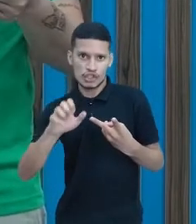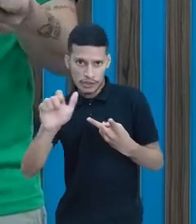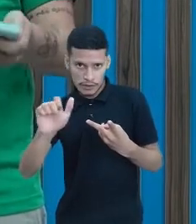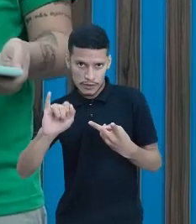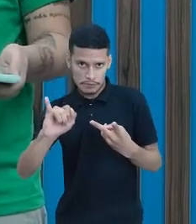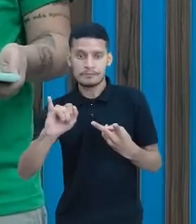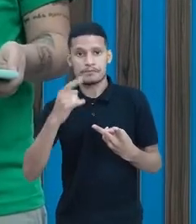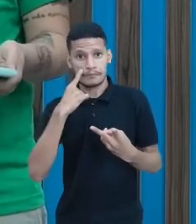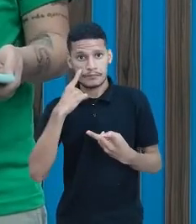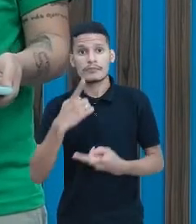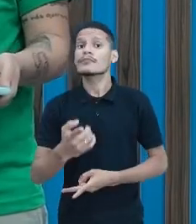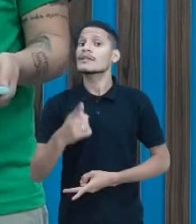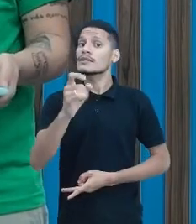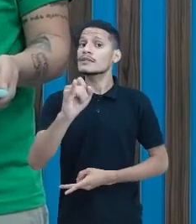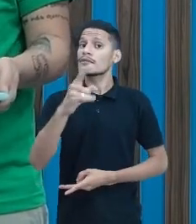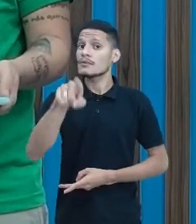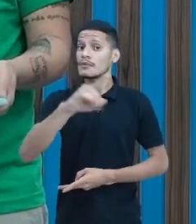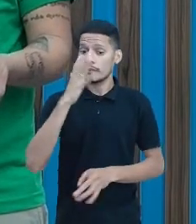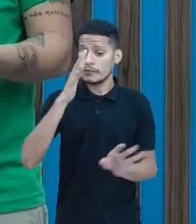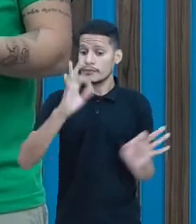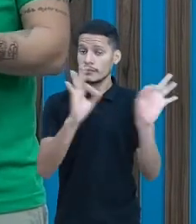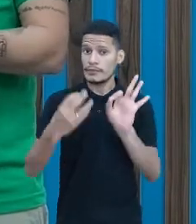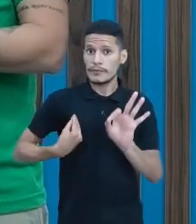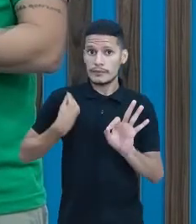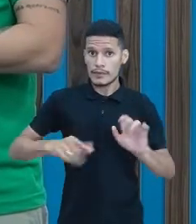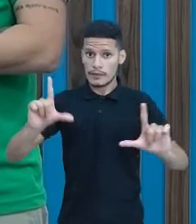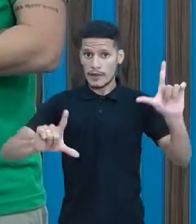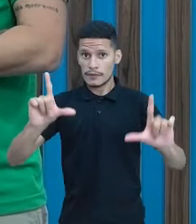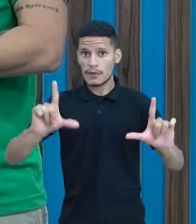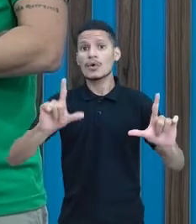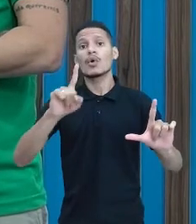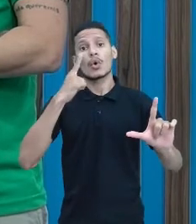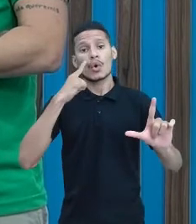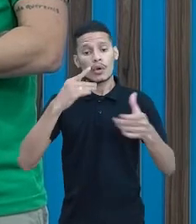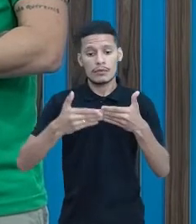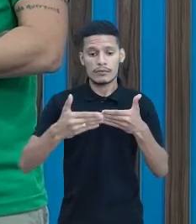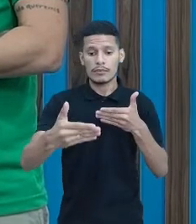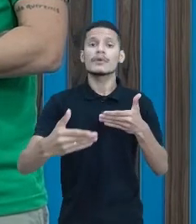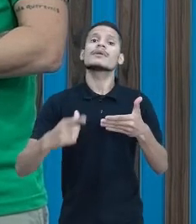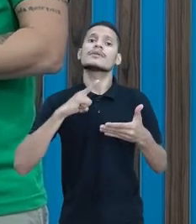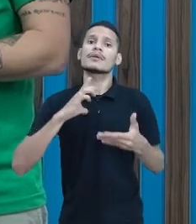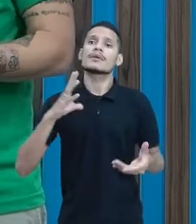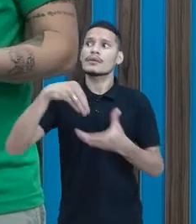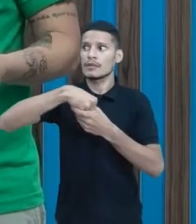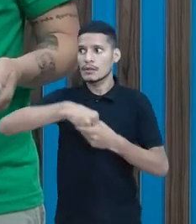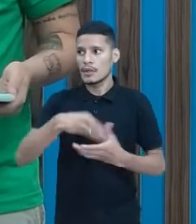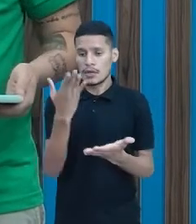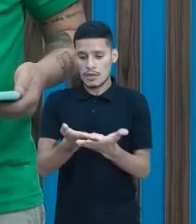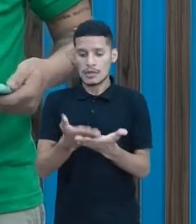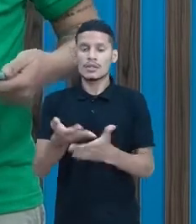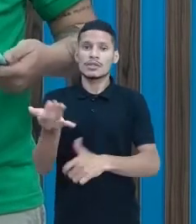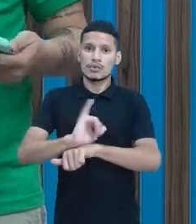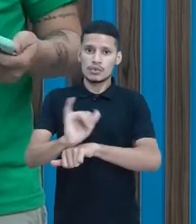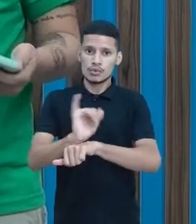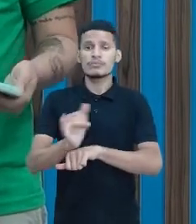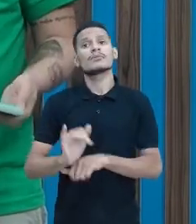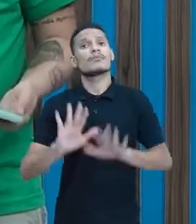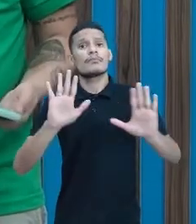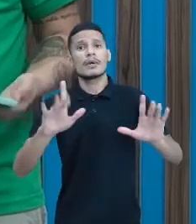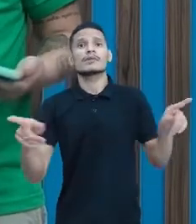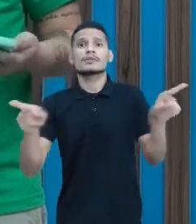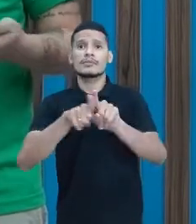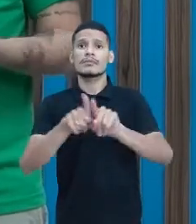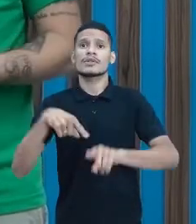Então, se você está assistindo ao vivo agora pela TV, em breve essa aula estará no nosso canal no YouTube e a partir de agora